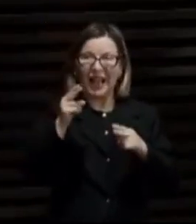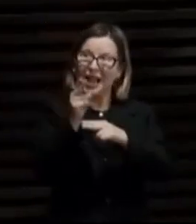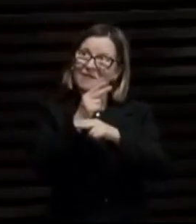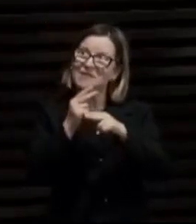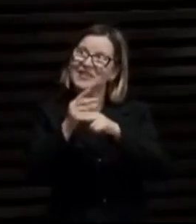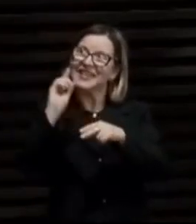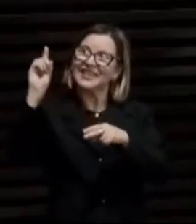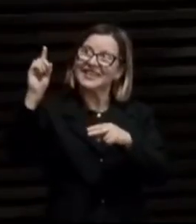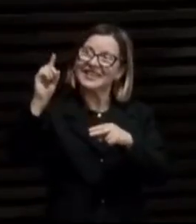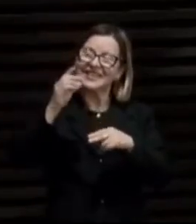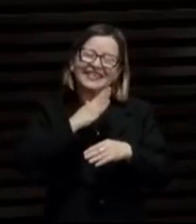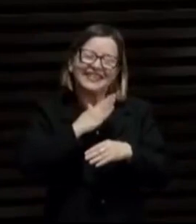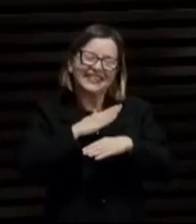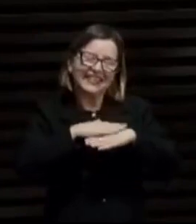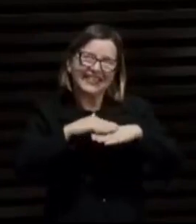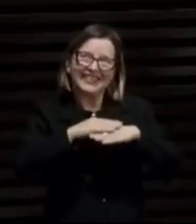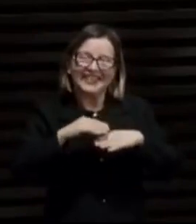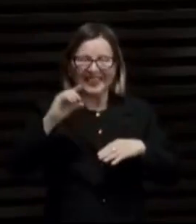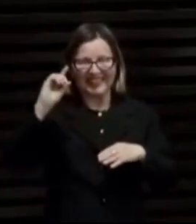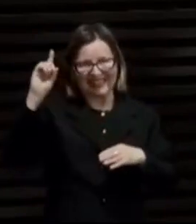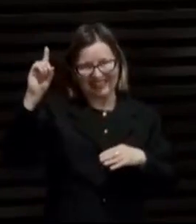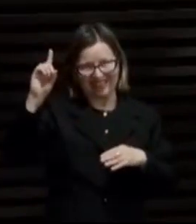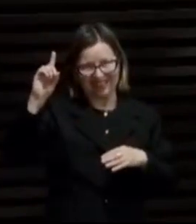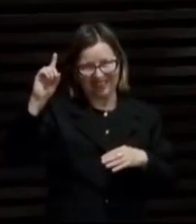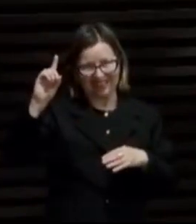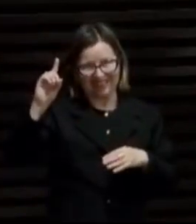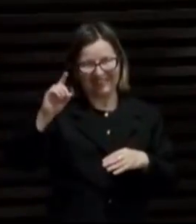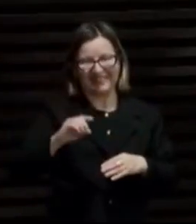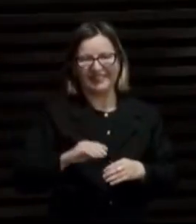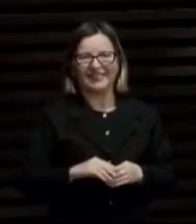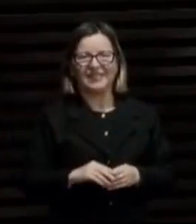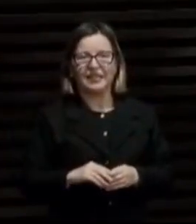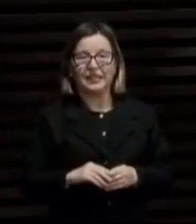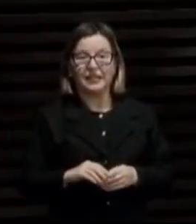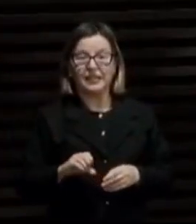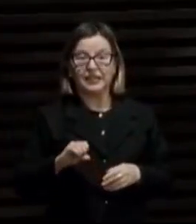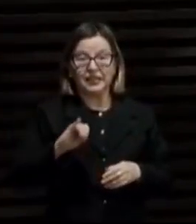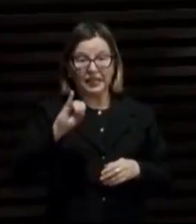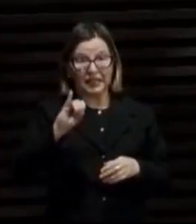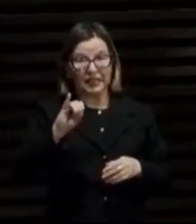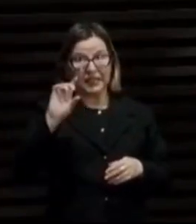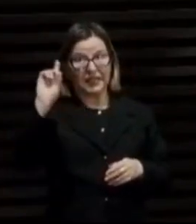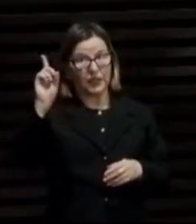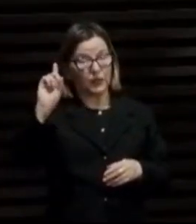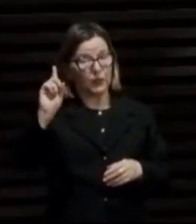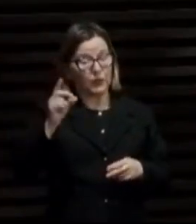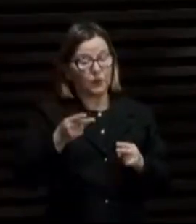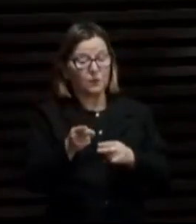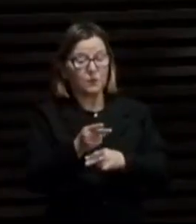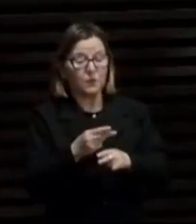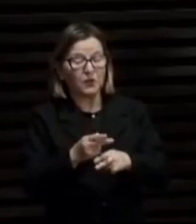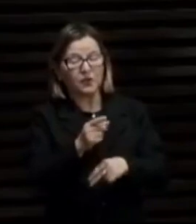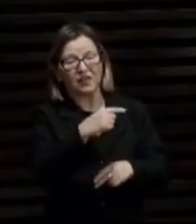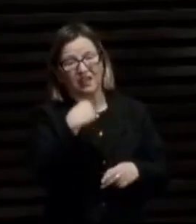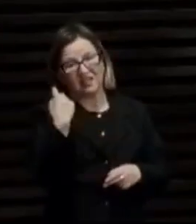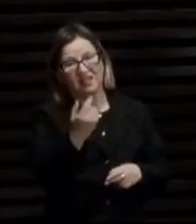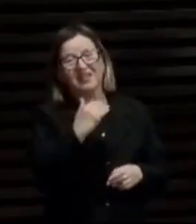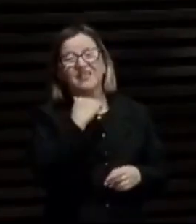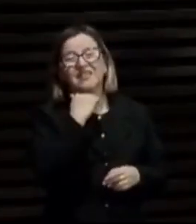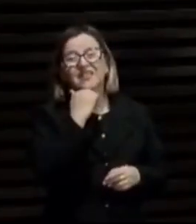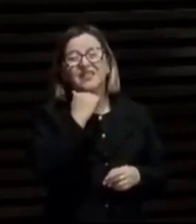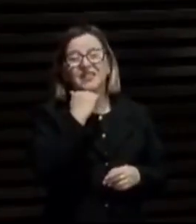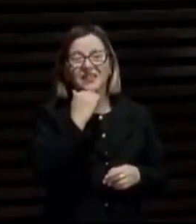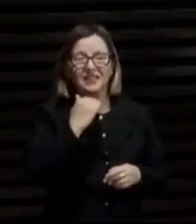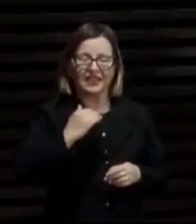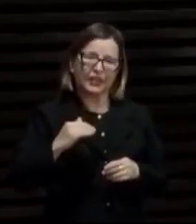bem, são levados. Se Deus não nos buscasse, se Cristo não viesse nos buscar, ninguém aqui